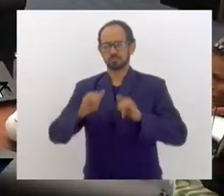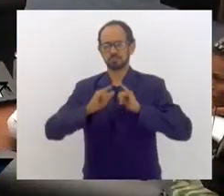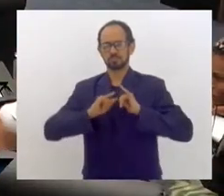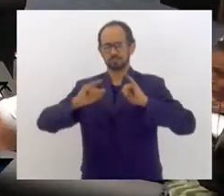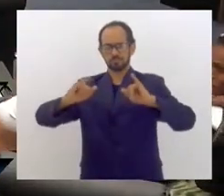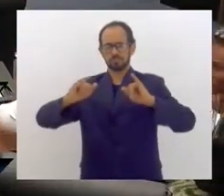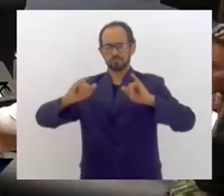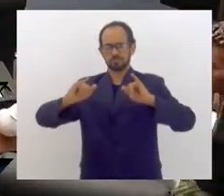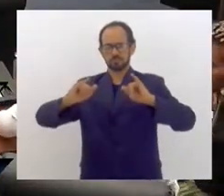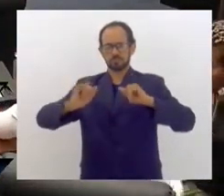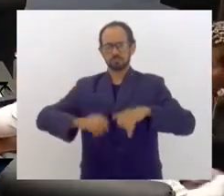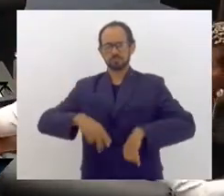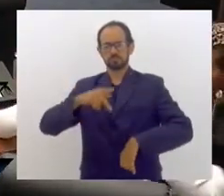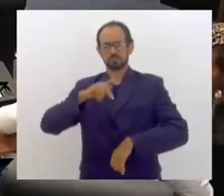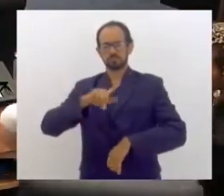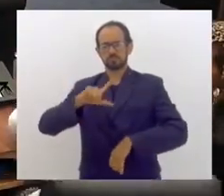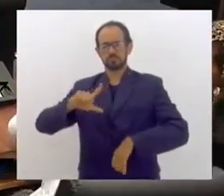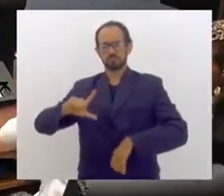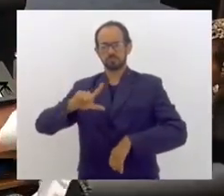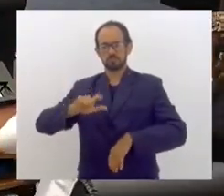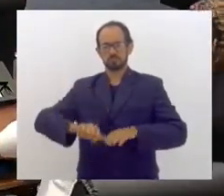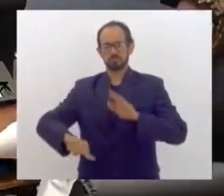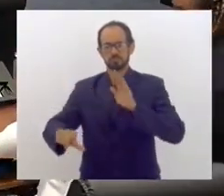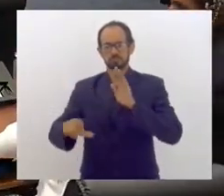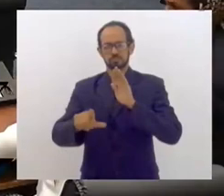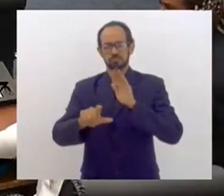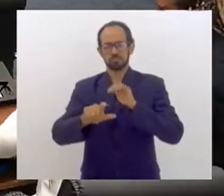Anuncio. Projeto de lei